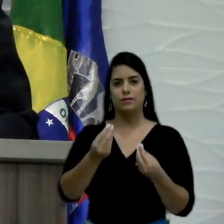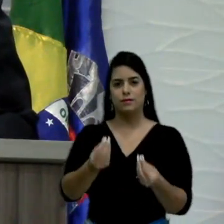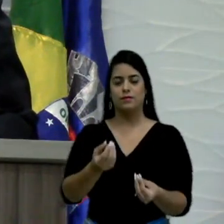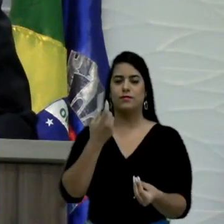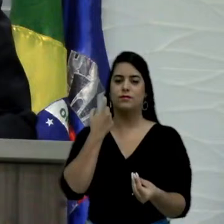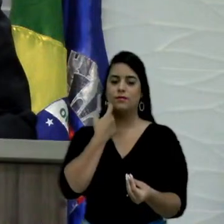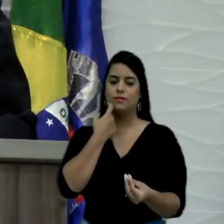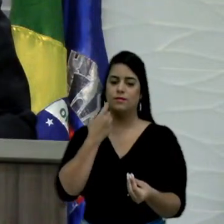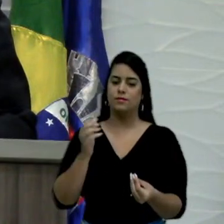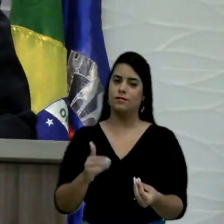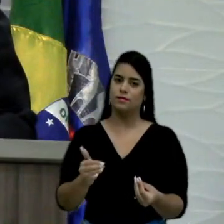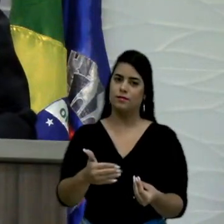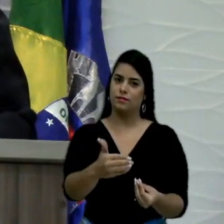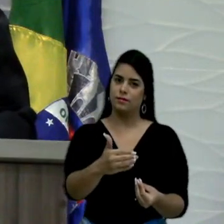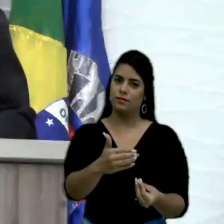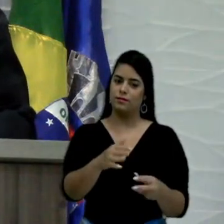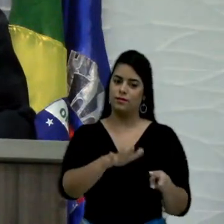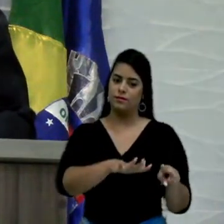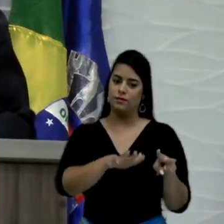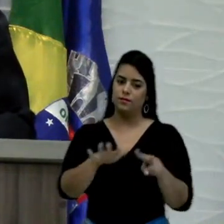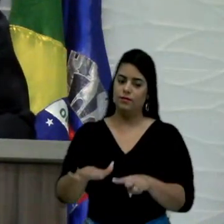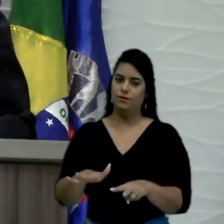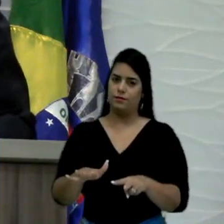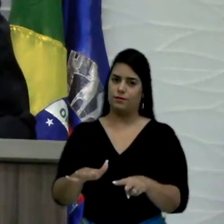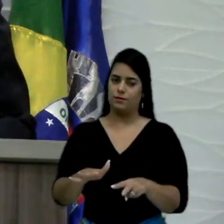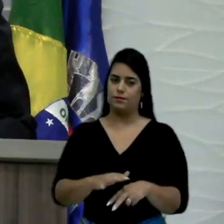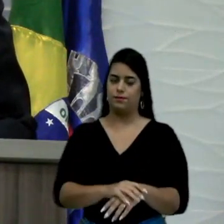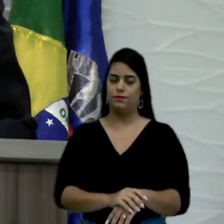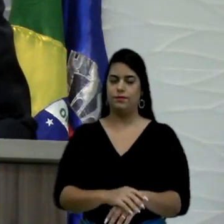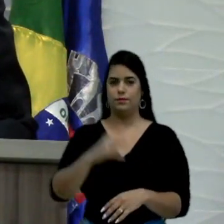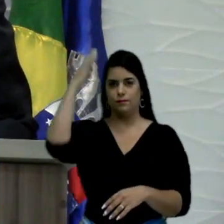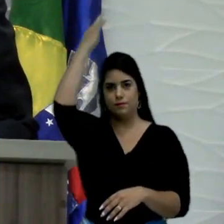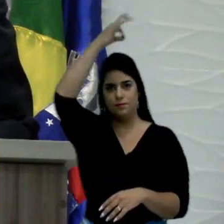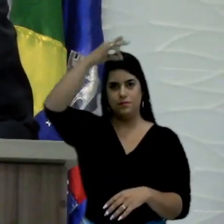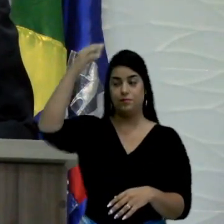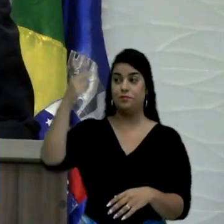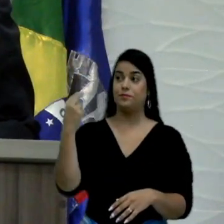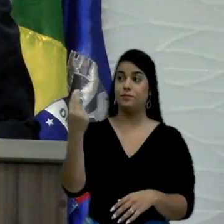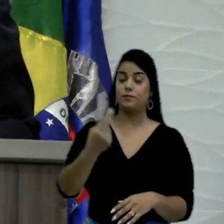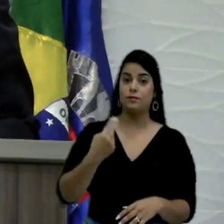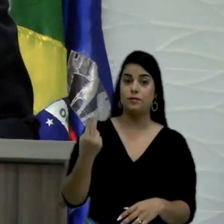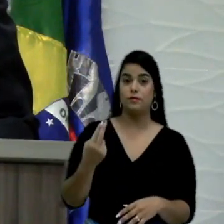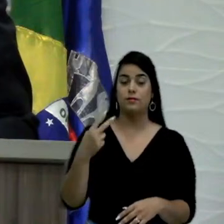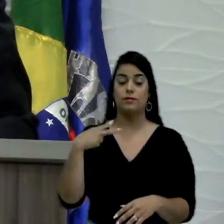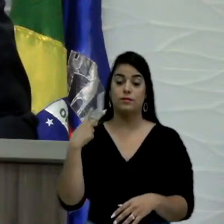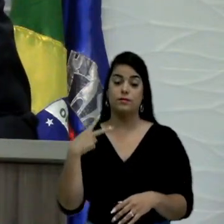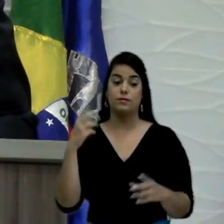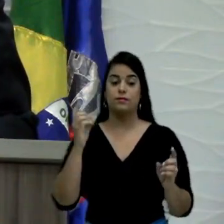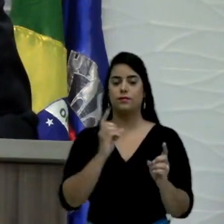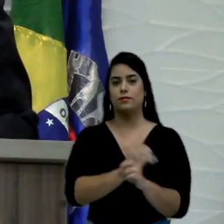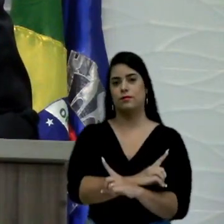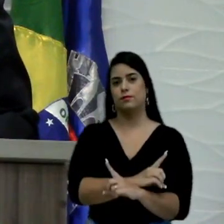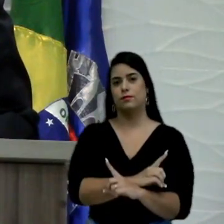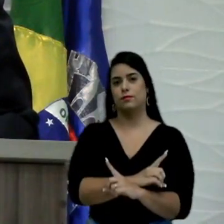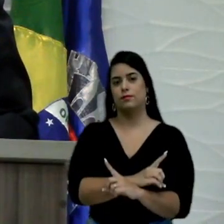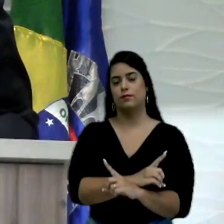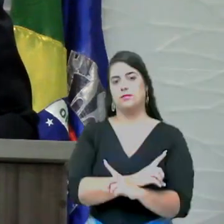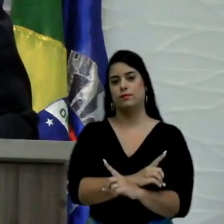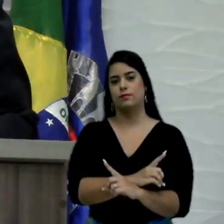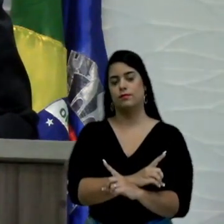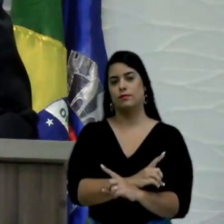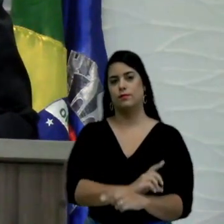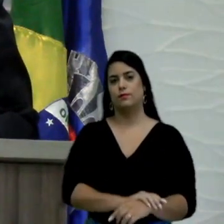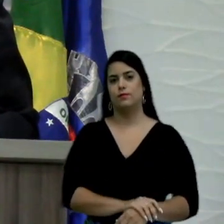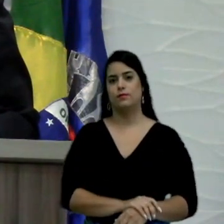agora na Semana Santa. Olha, pessoal, a gente é vereador de oposição. Os